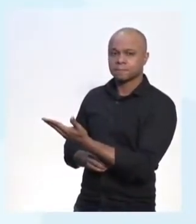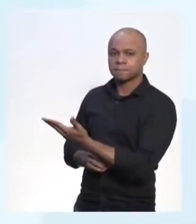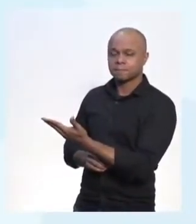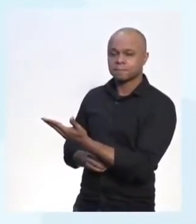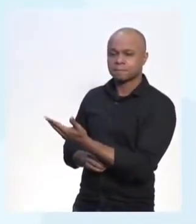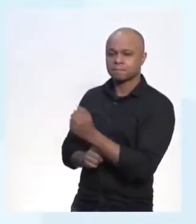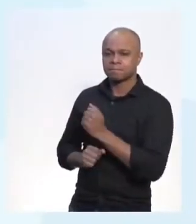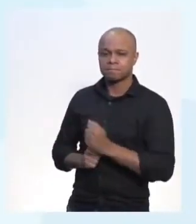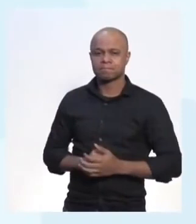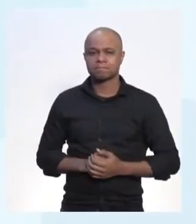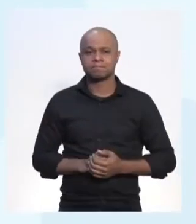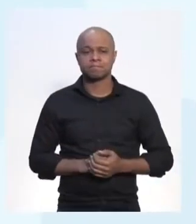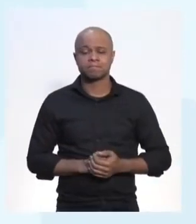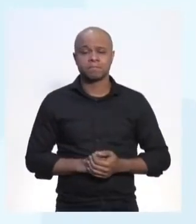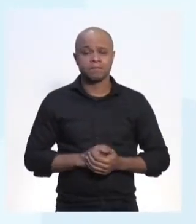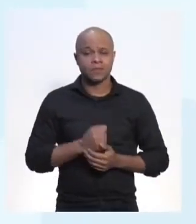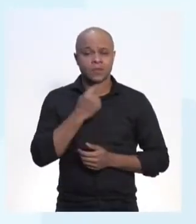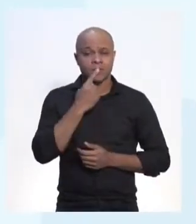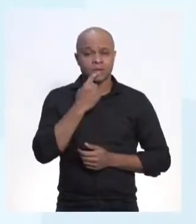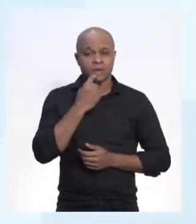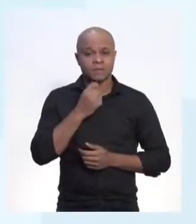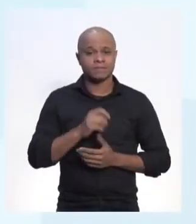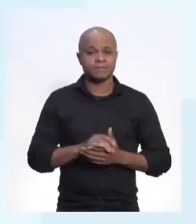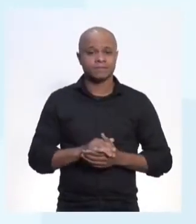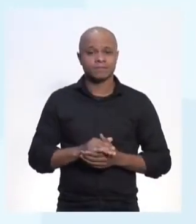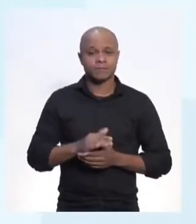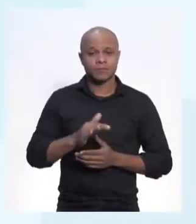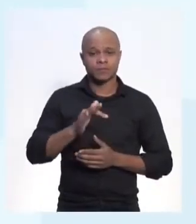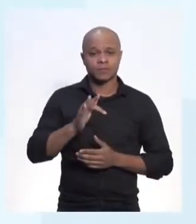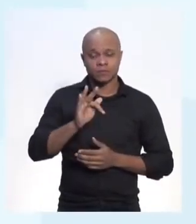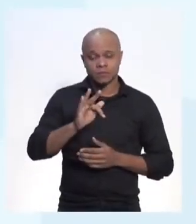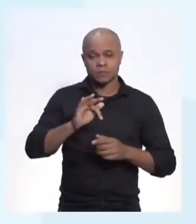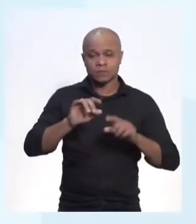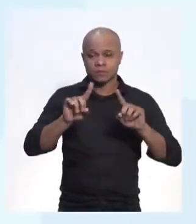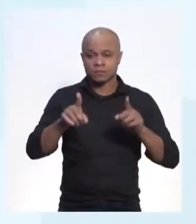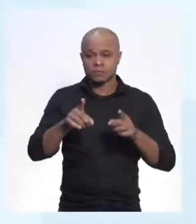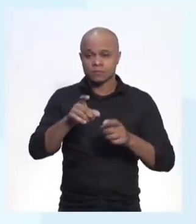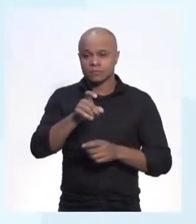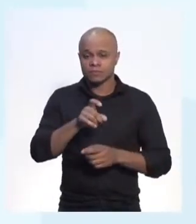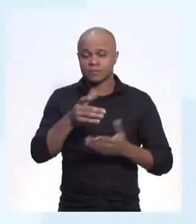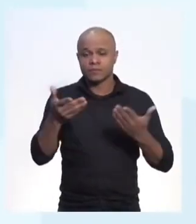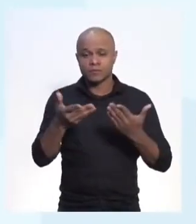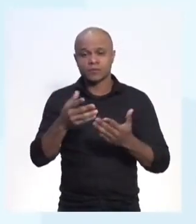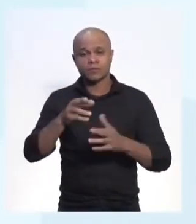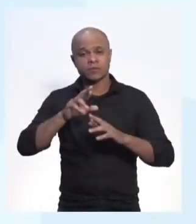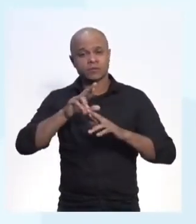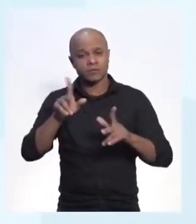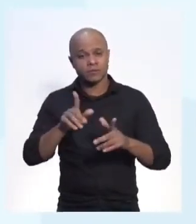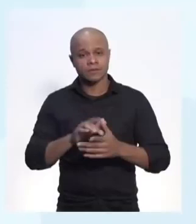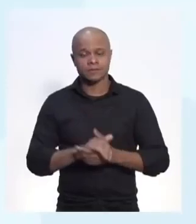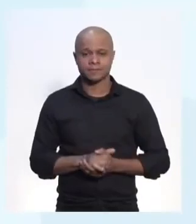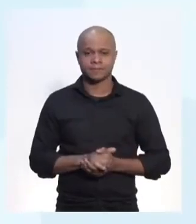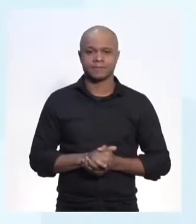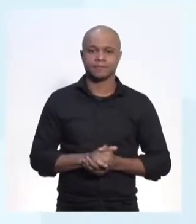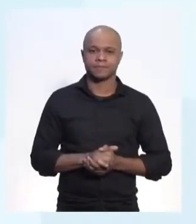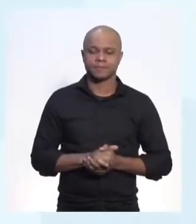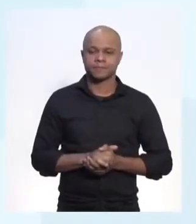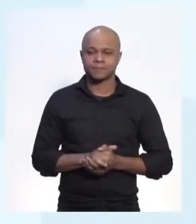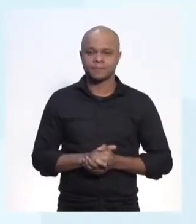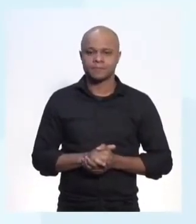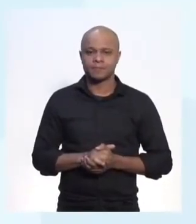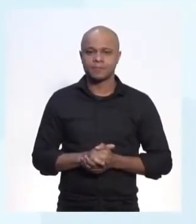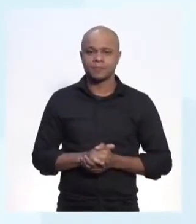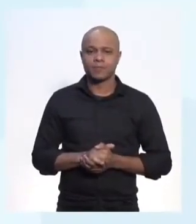Agora eu peguei uma função em vermelho. Não sei se vocês viram, a minha função f de x era em azul. Agora a gente vai ter a g de x, que é em vermelho. Essa função